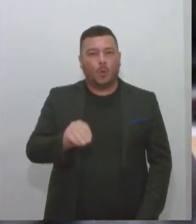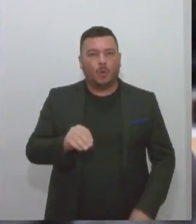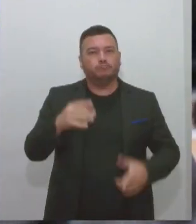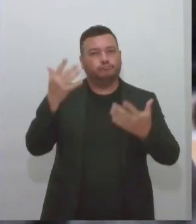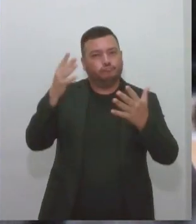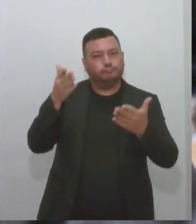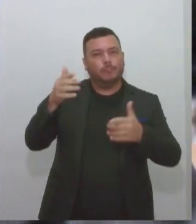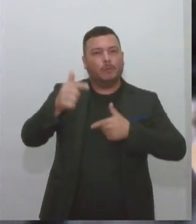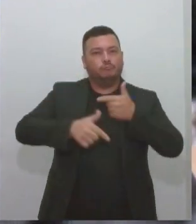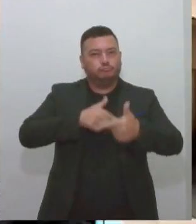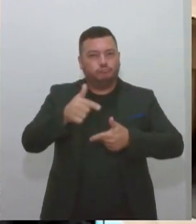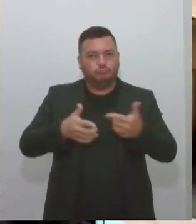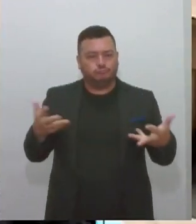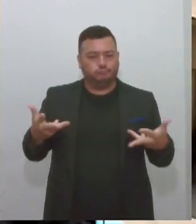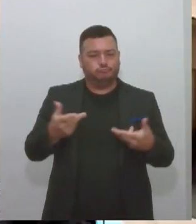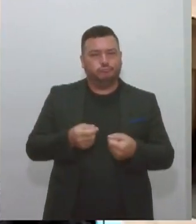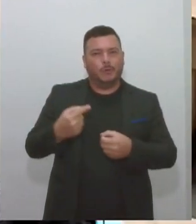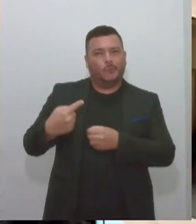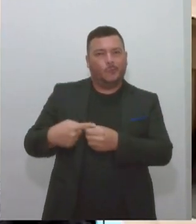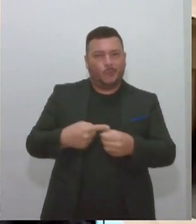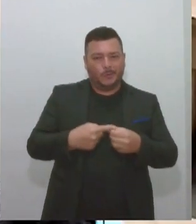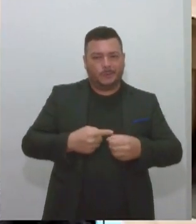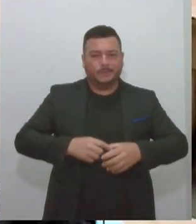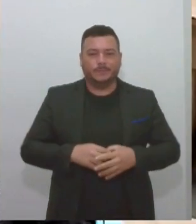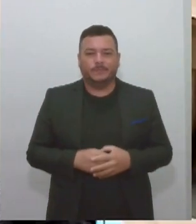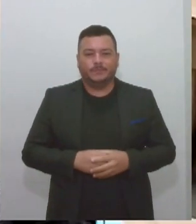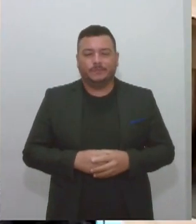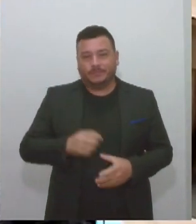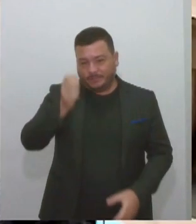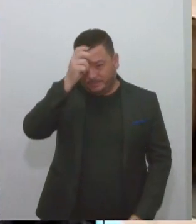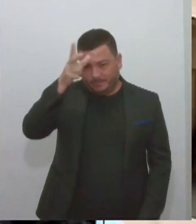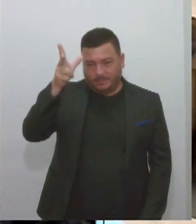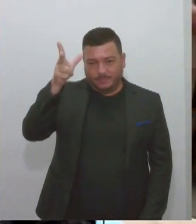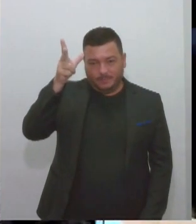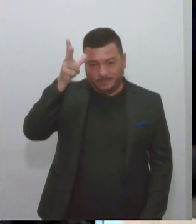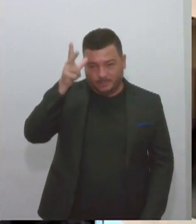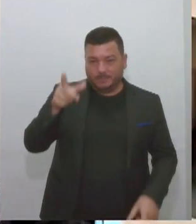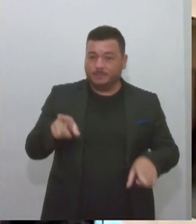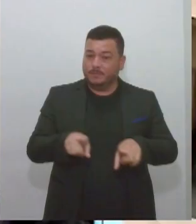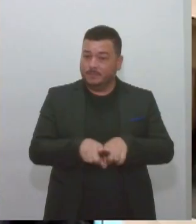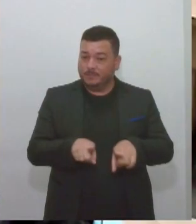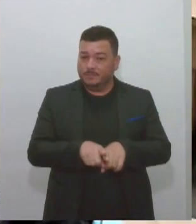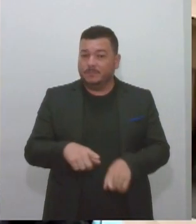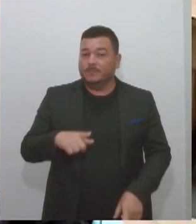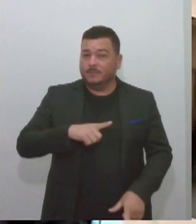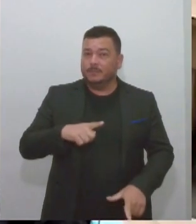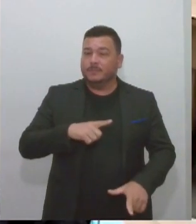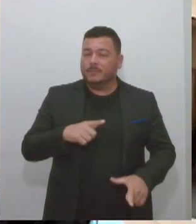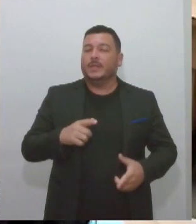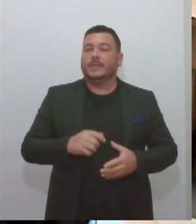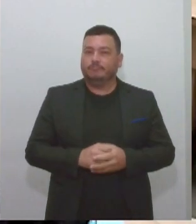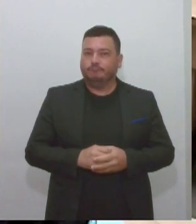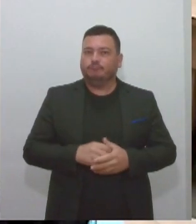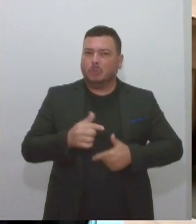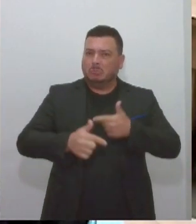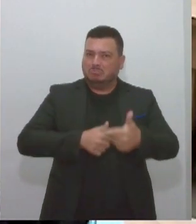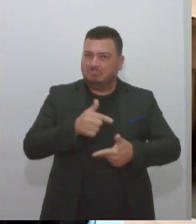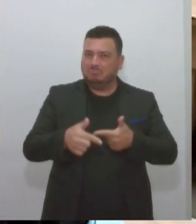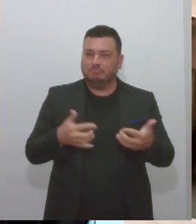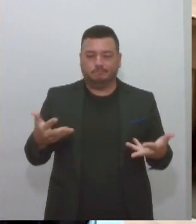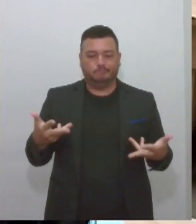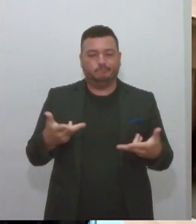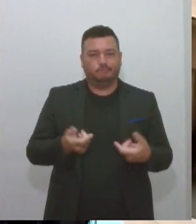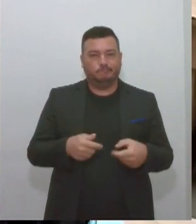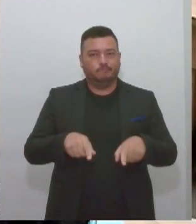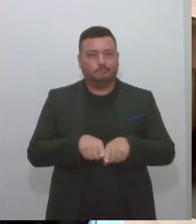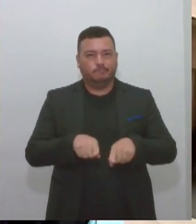exitosas naquele município. Prefeito que tem tido uma gestão muito exitosa, transformando